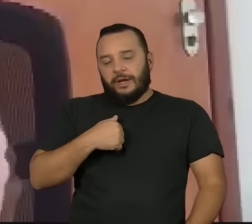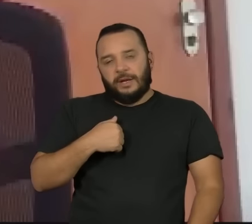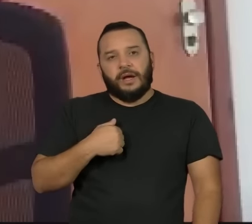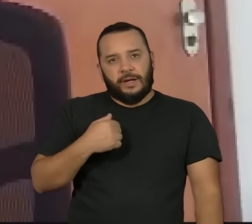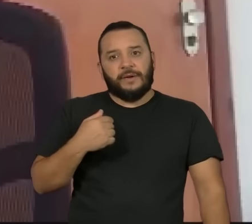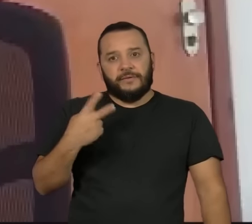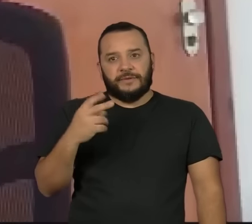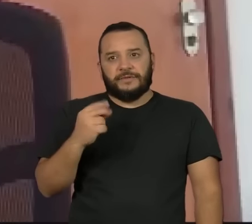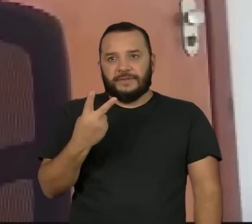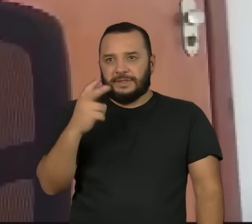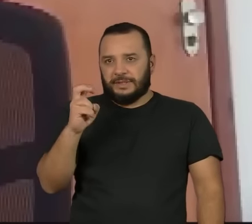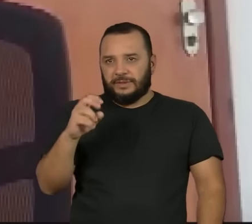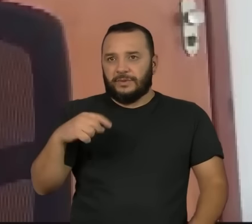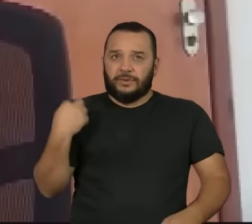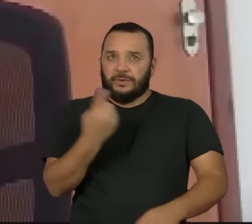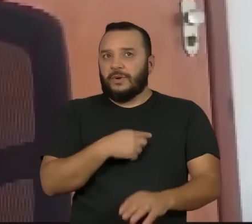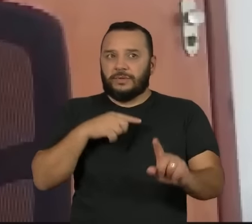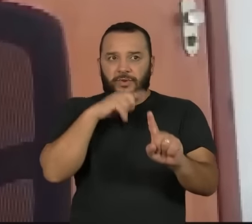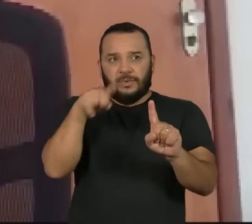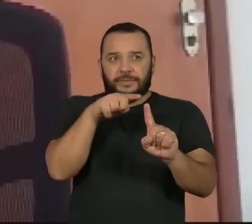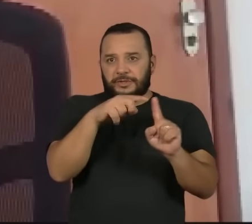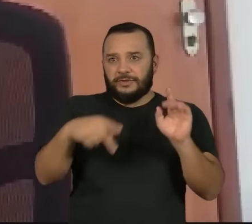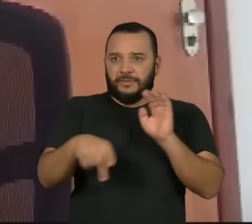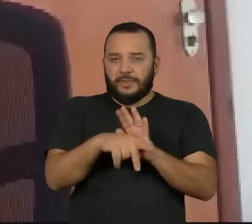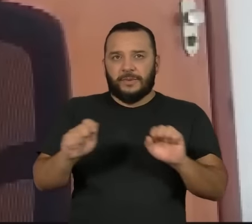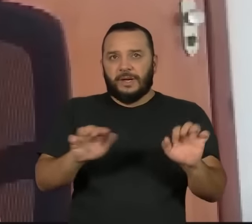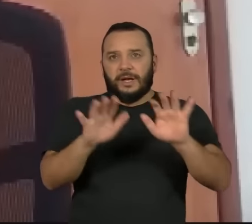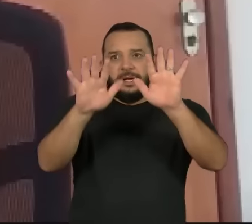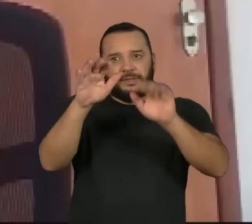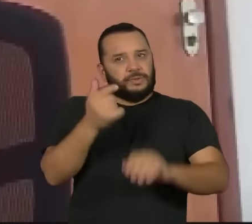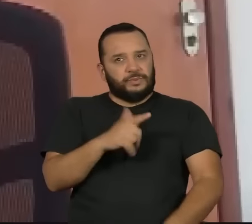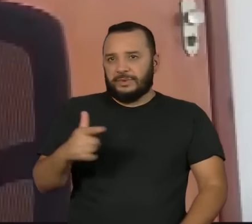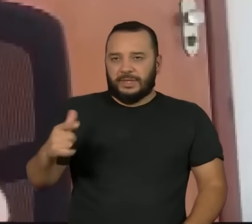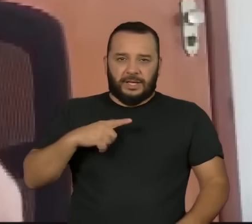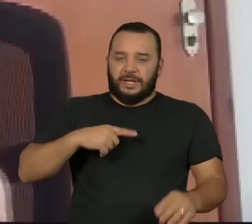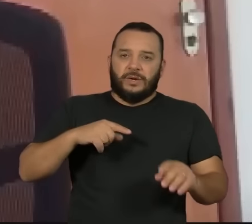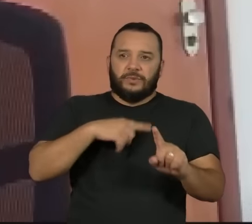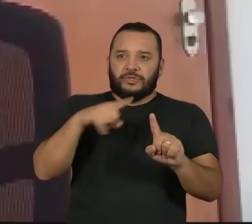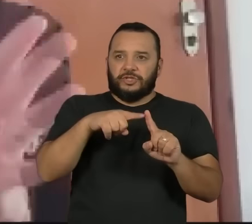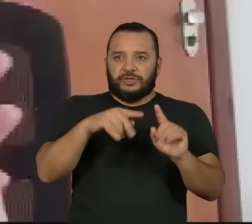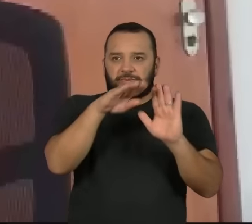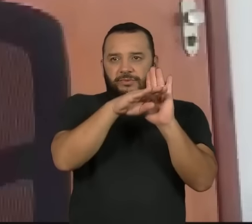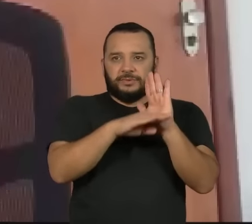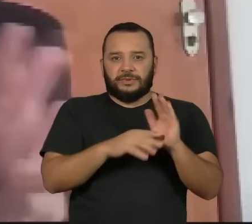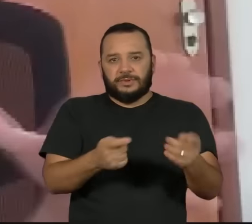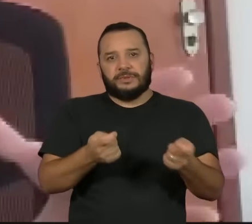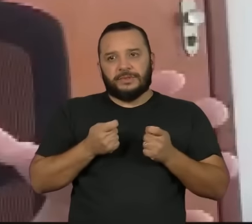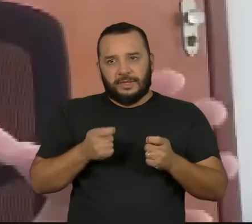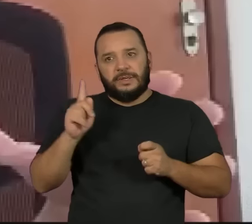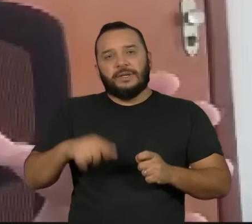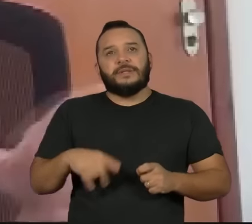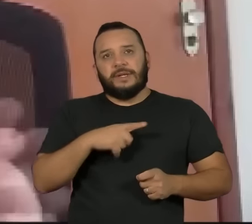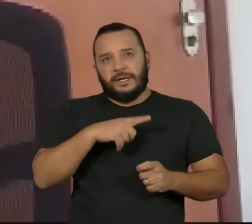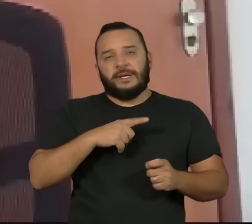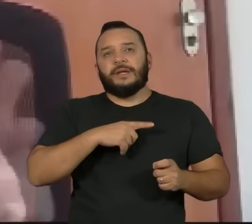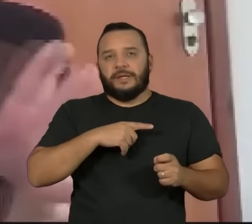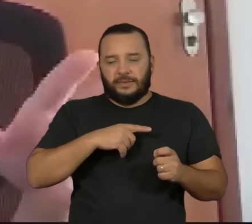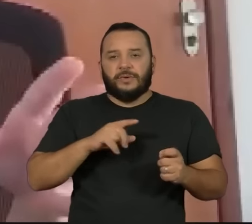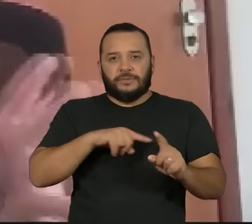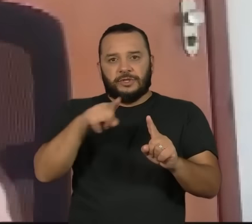metas para esses gases para os setores, mas sim uma meta economy-wide, ou seja, para toda economia